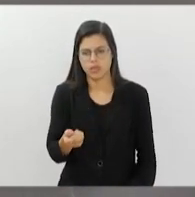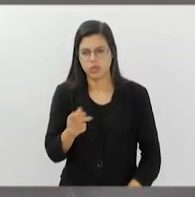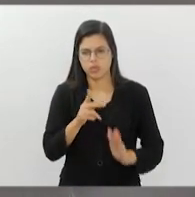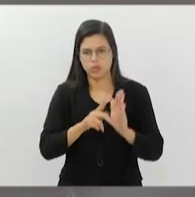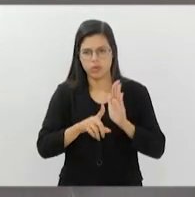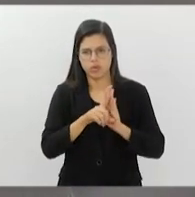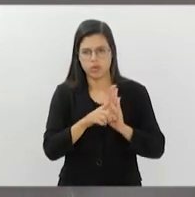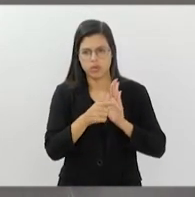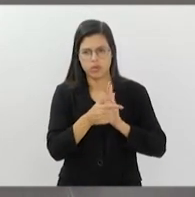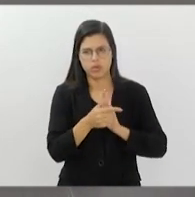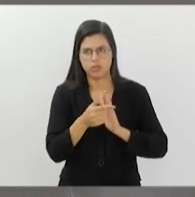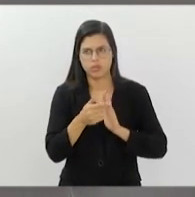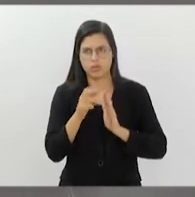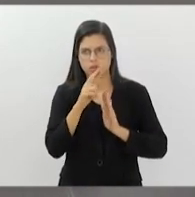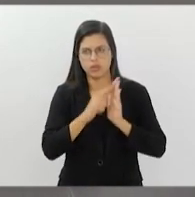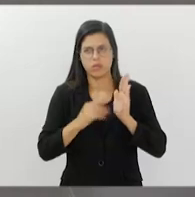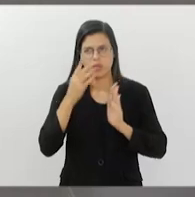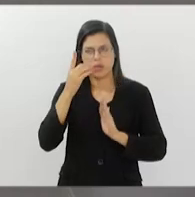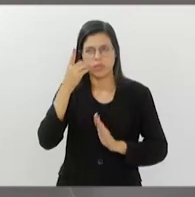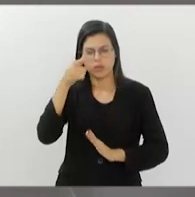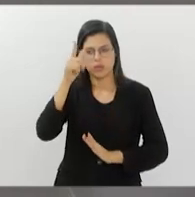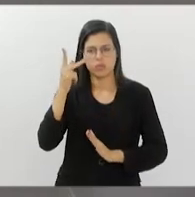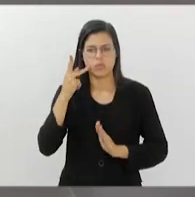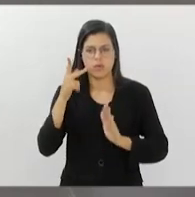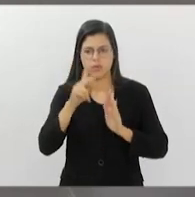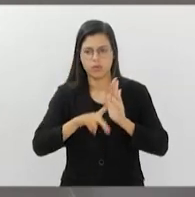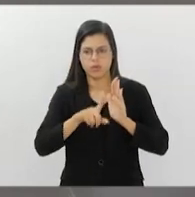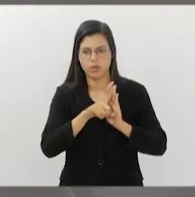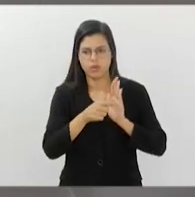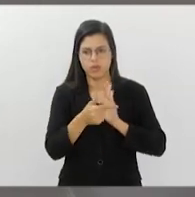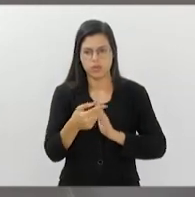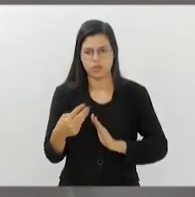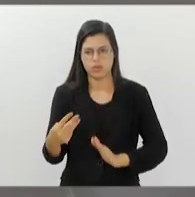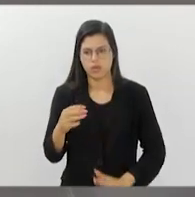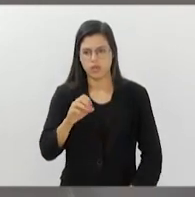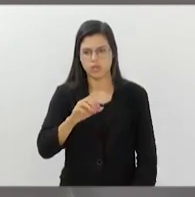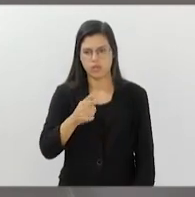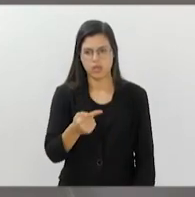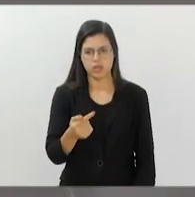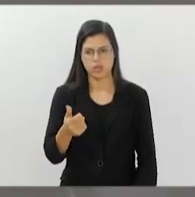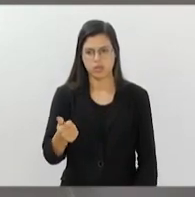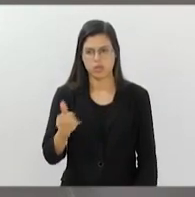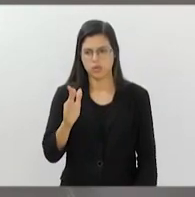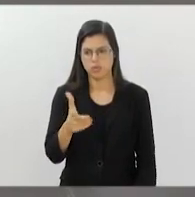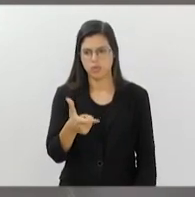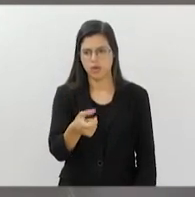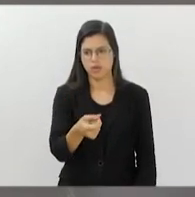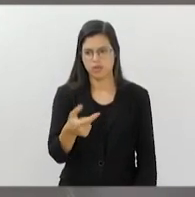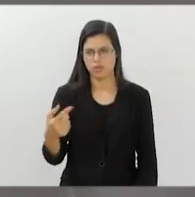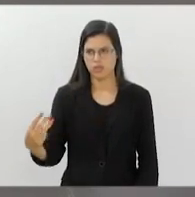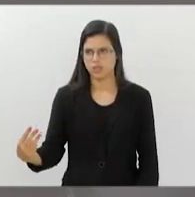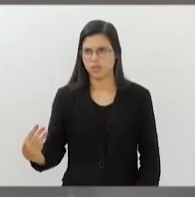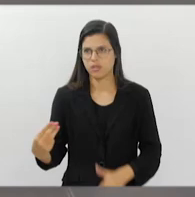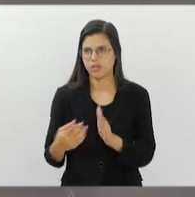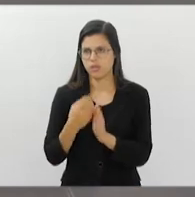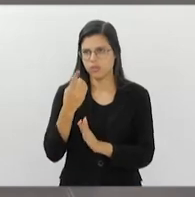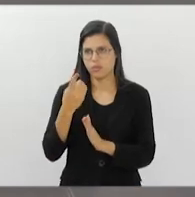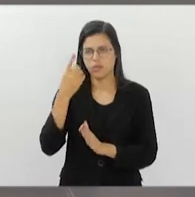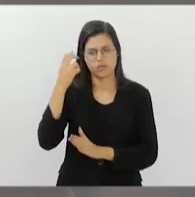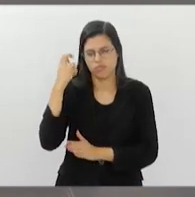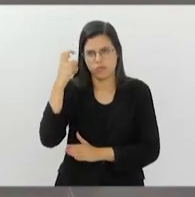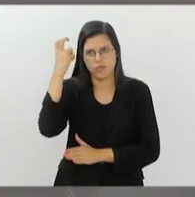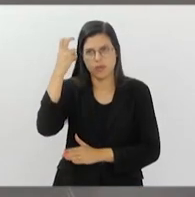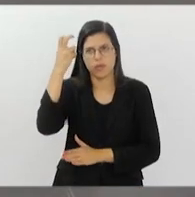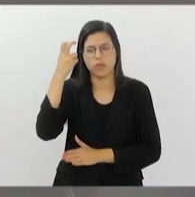26. Relatoria do deputado Luiz Paulo. Projeto de lei 2371 de 23, de autoria da deputada Verônica Lima,